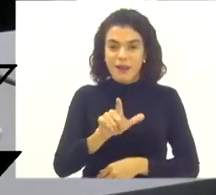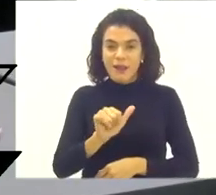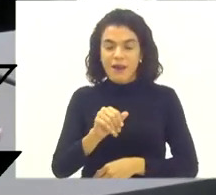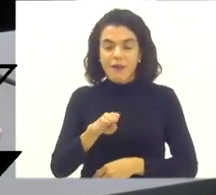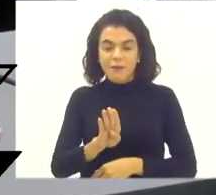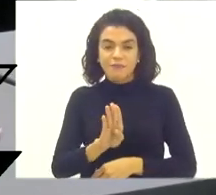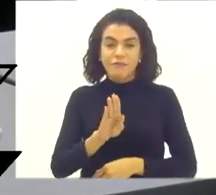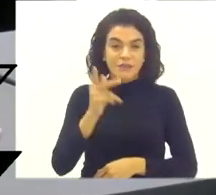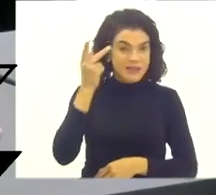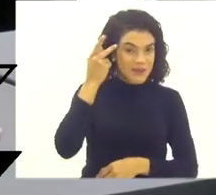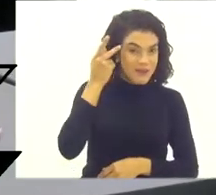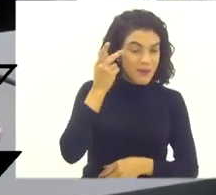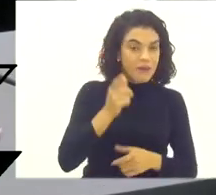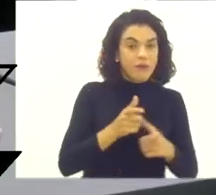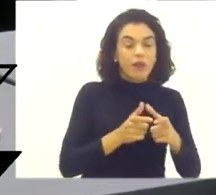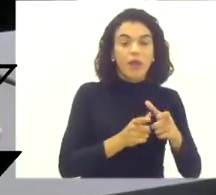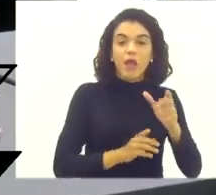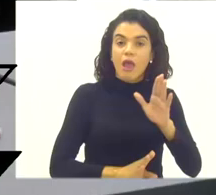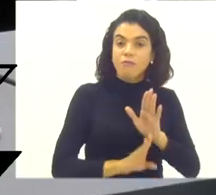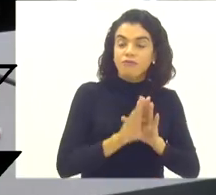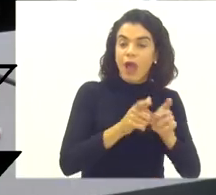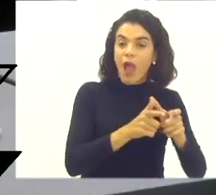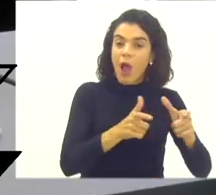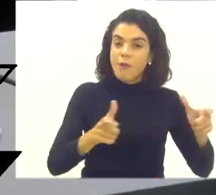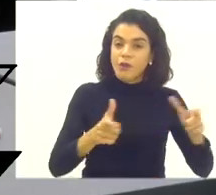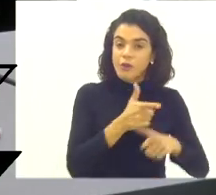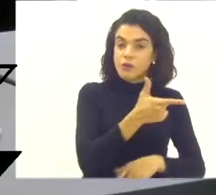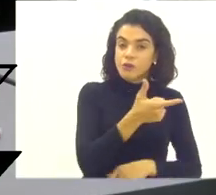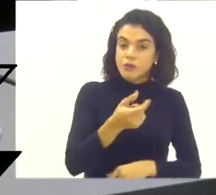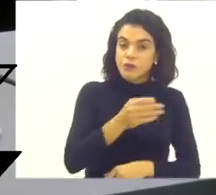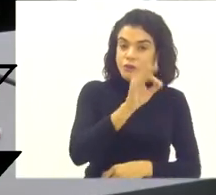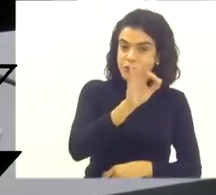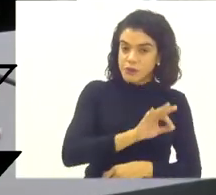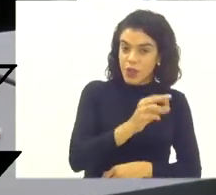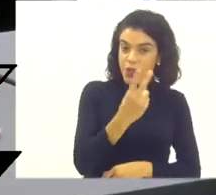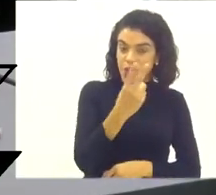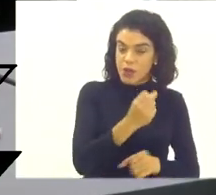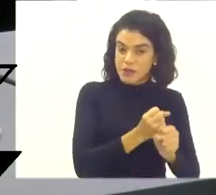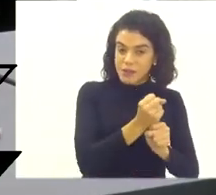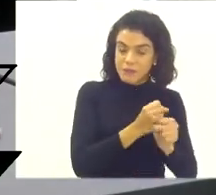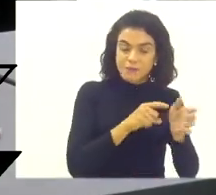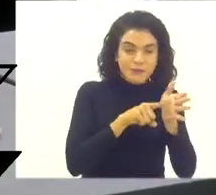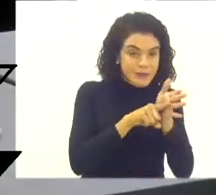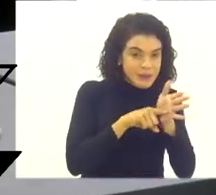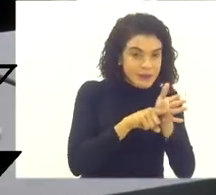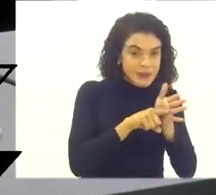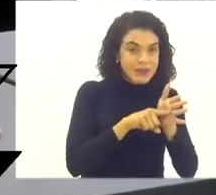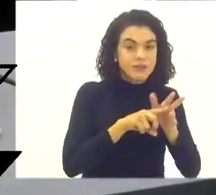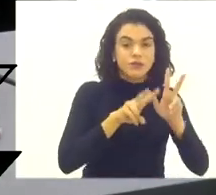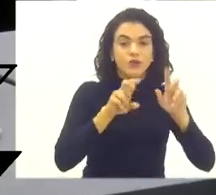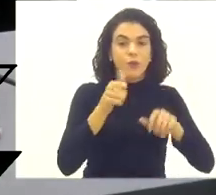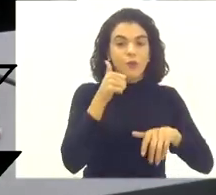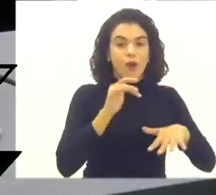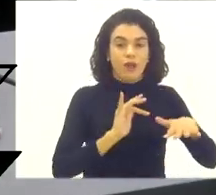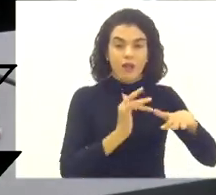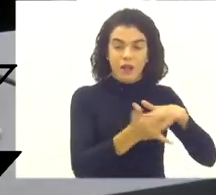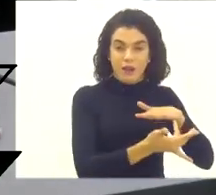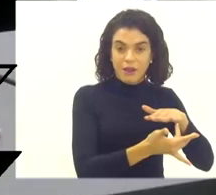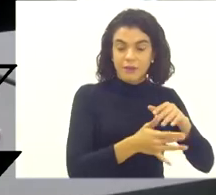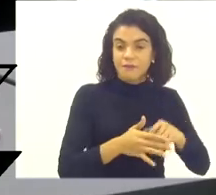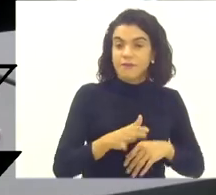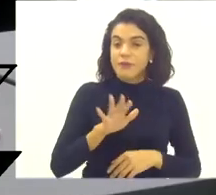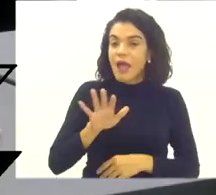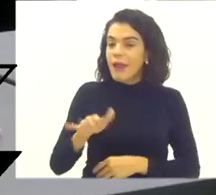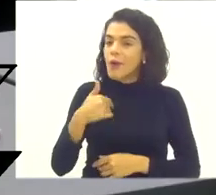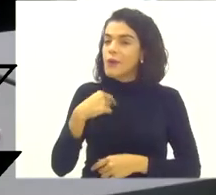São Paulo né que aumentou 200% nos últimos dois anos a pesquisa sobre mulheres na rede E aí me ocorreu